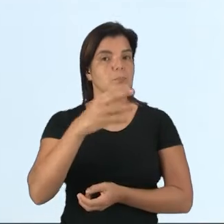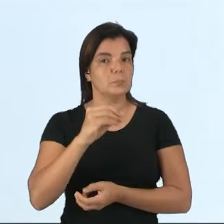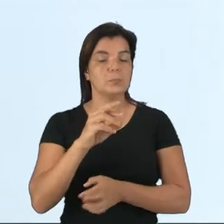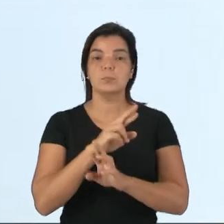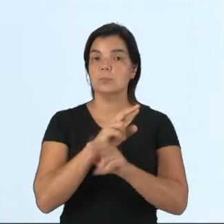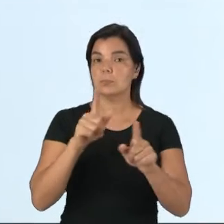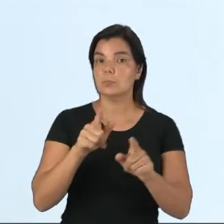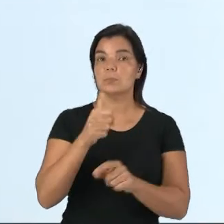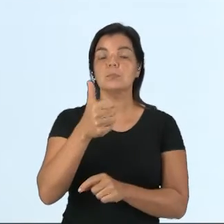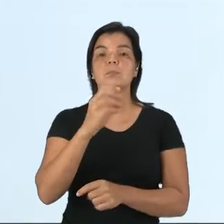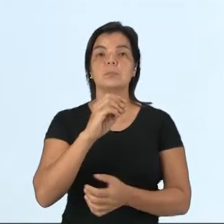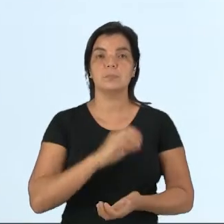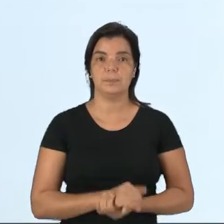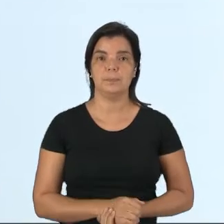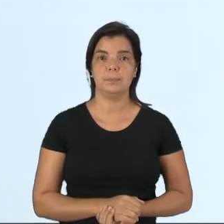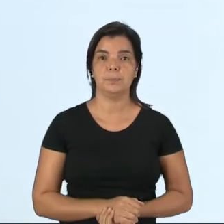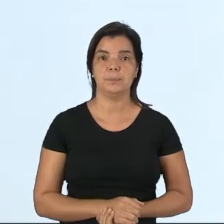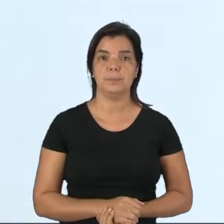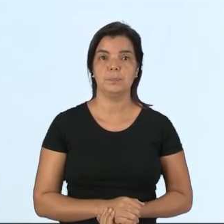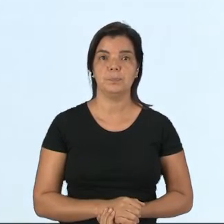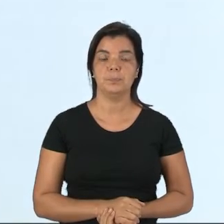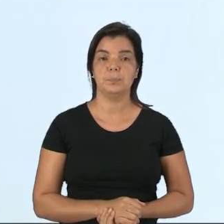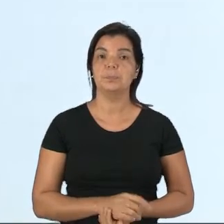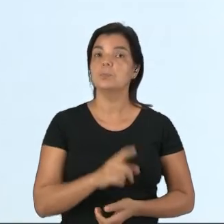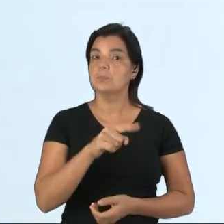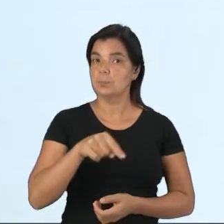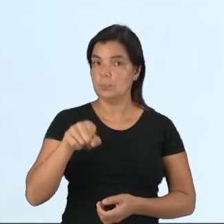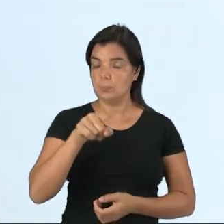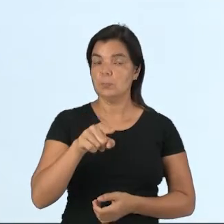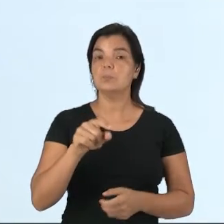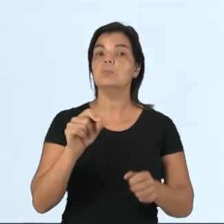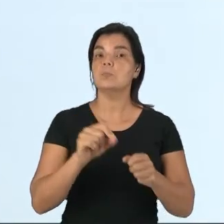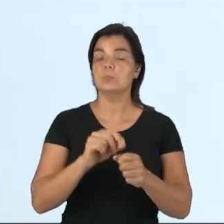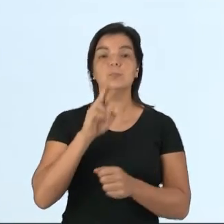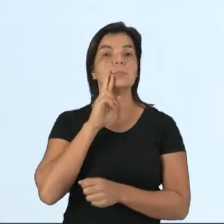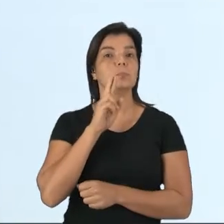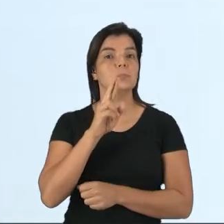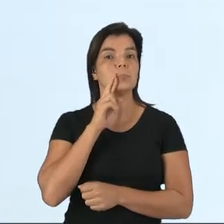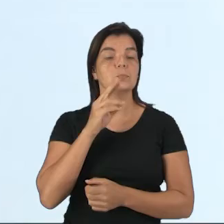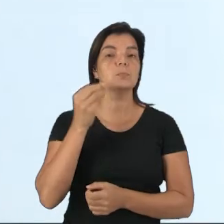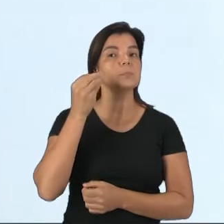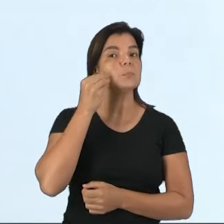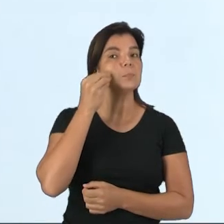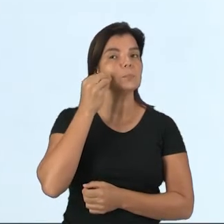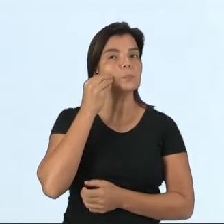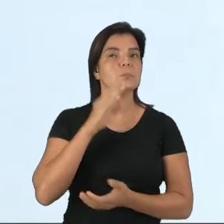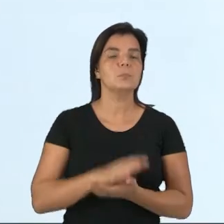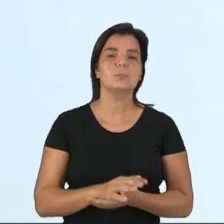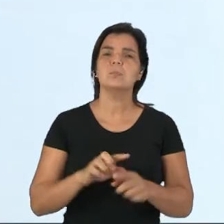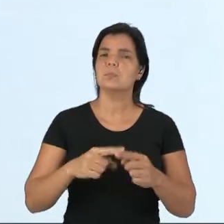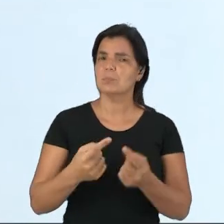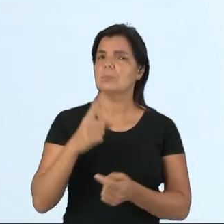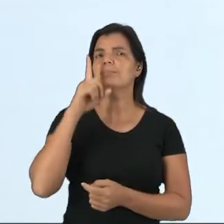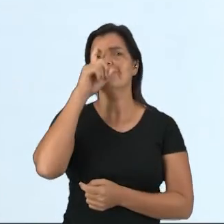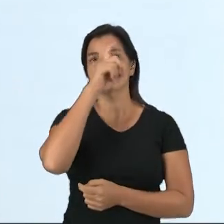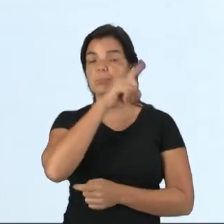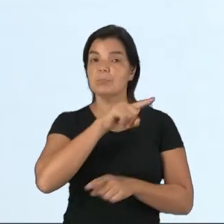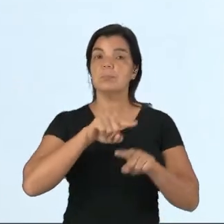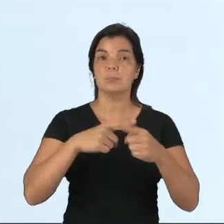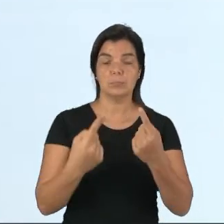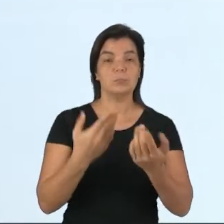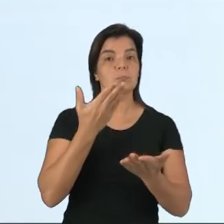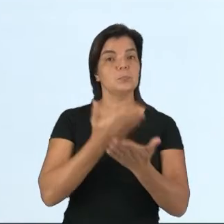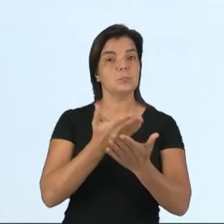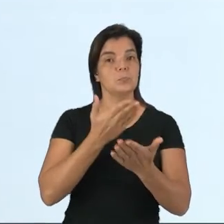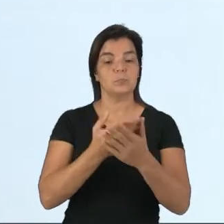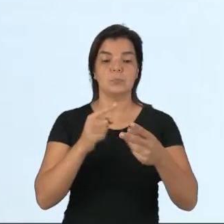diferença vai ser igual a 10. Uma das formas que você poderia fazer, né, era por tentativa, só que isso dá muito trabalho. Então, de acordo com nossos